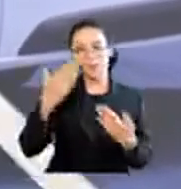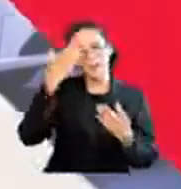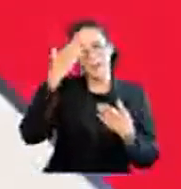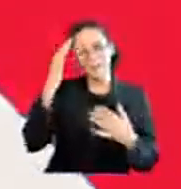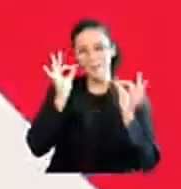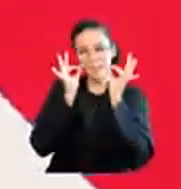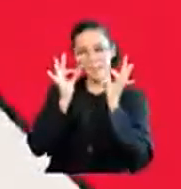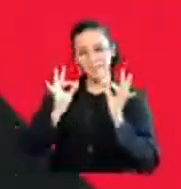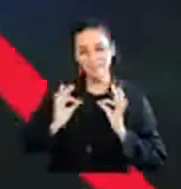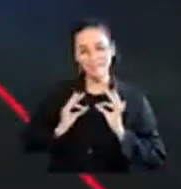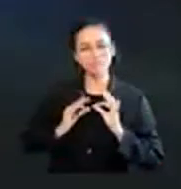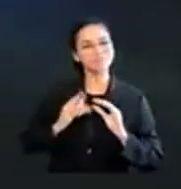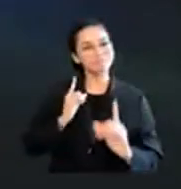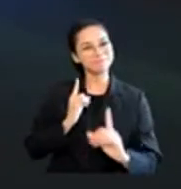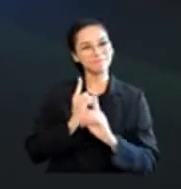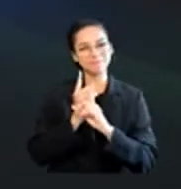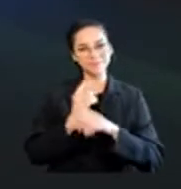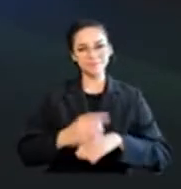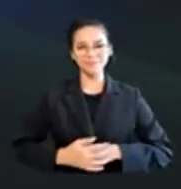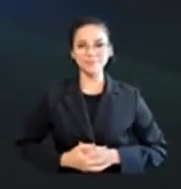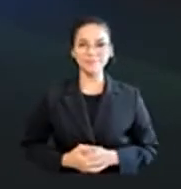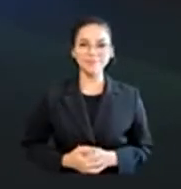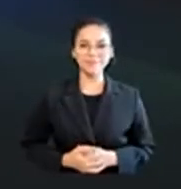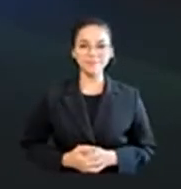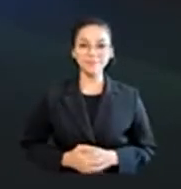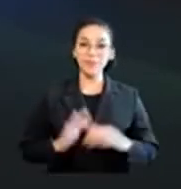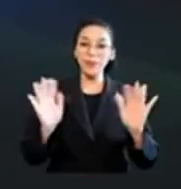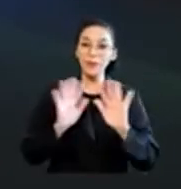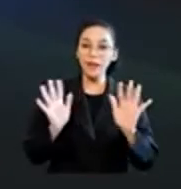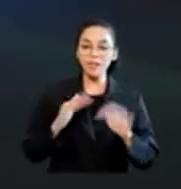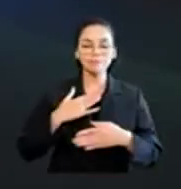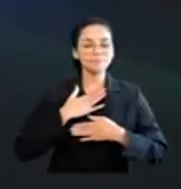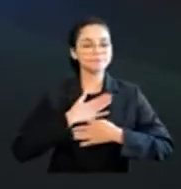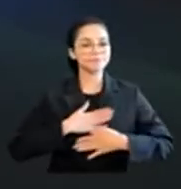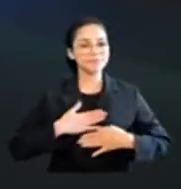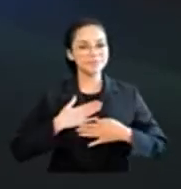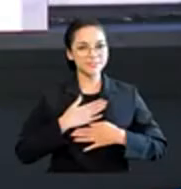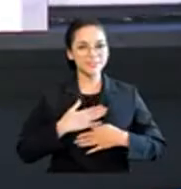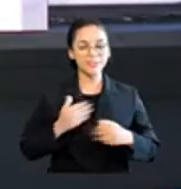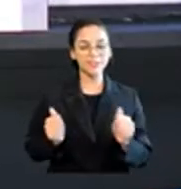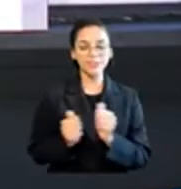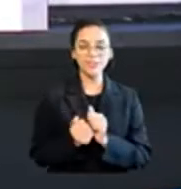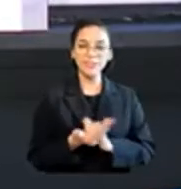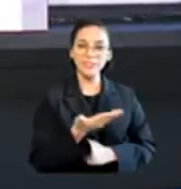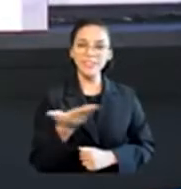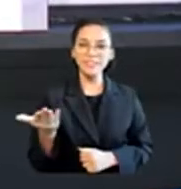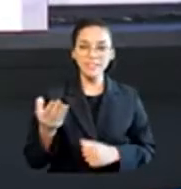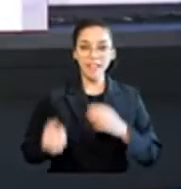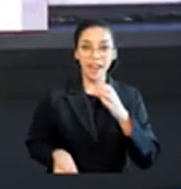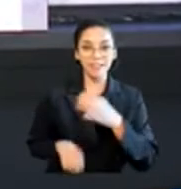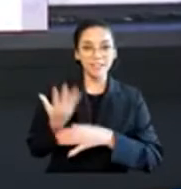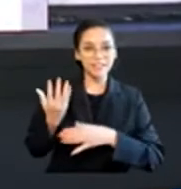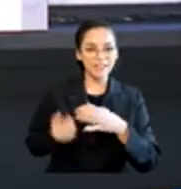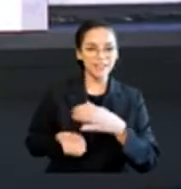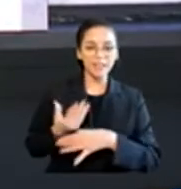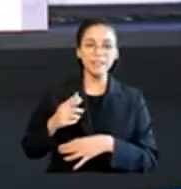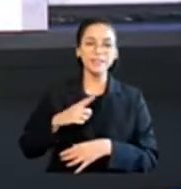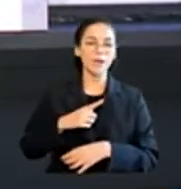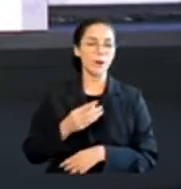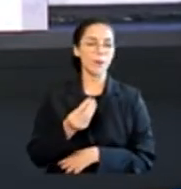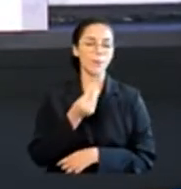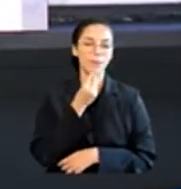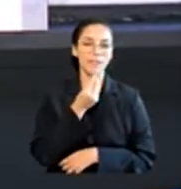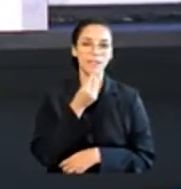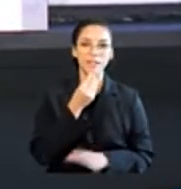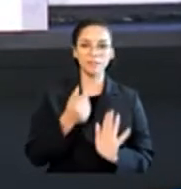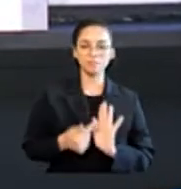próxima. Olá, pessoal. É uma grande satisfação estar com vocês nesse lançamento, onde temos a oportunidade de enfatizar toda